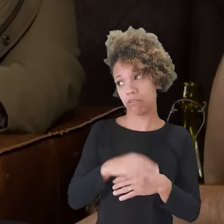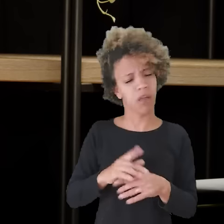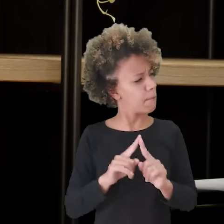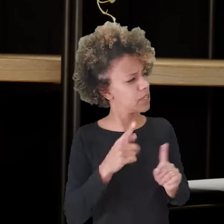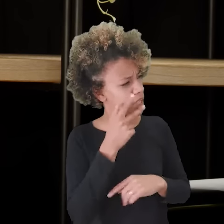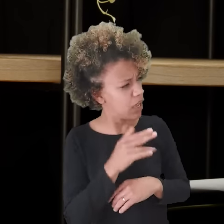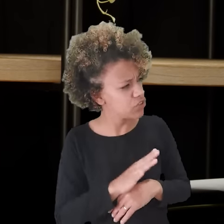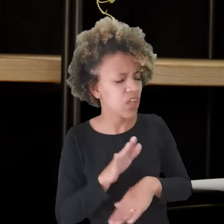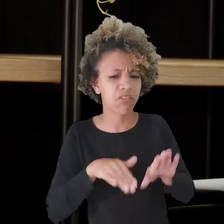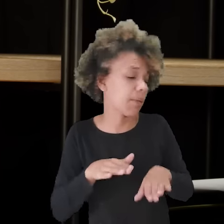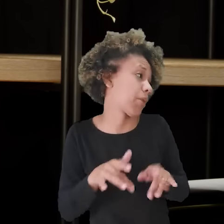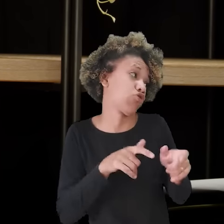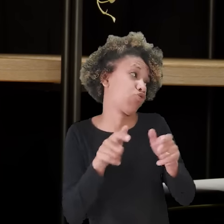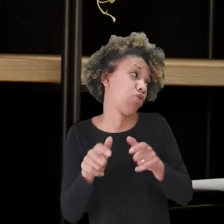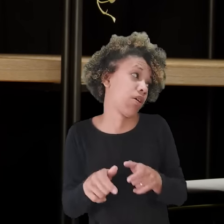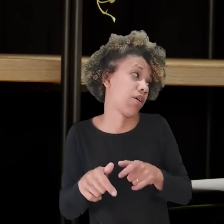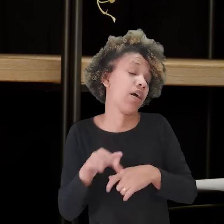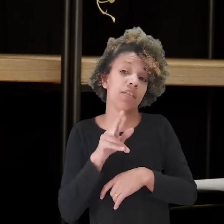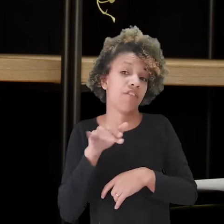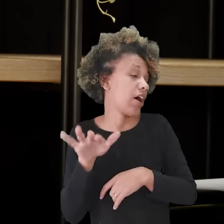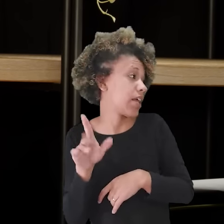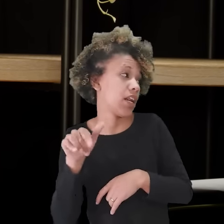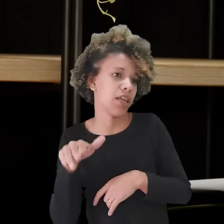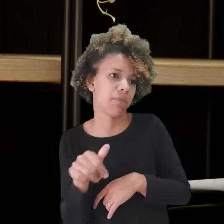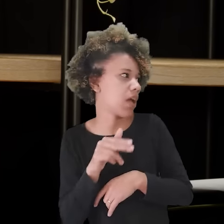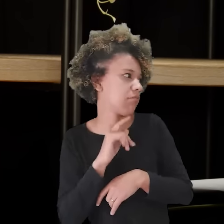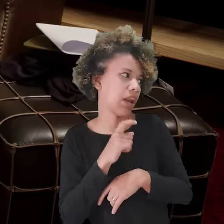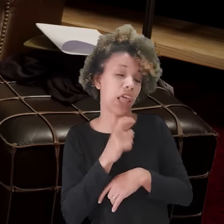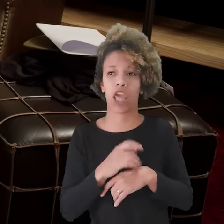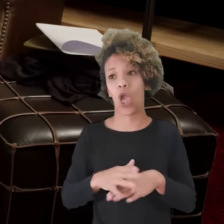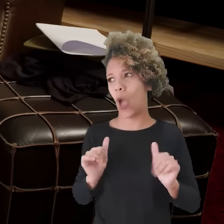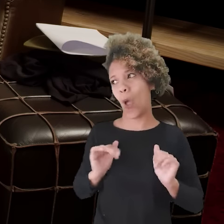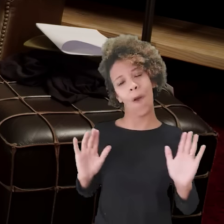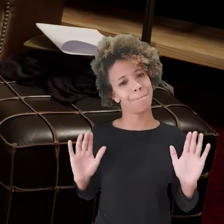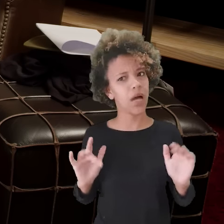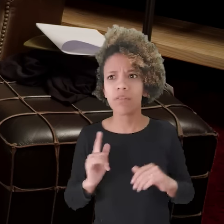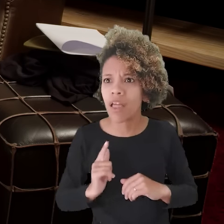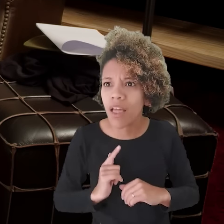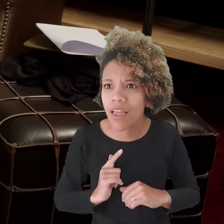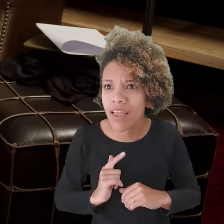com isso eu acho que depende de onde você tá aqui na Faria Lima nem assim de um baseado